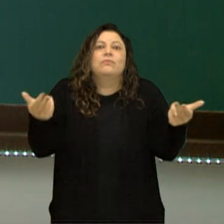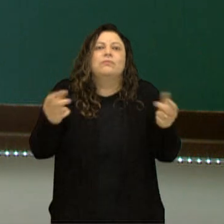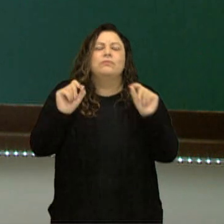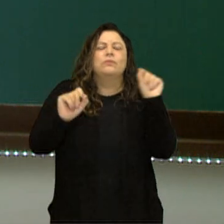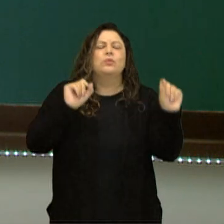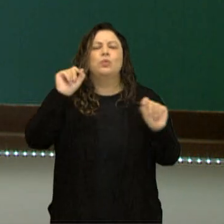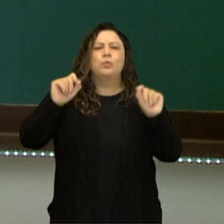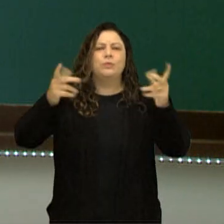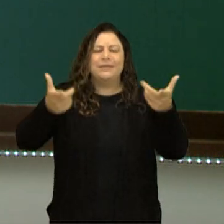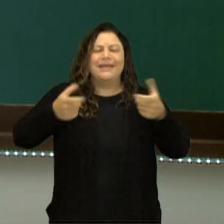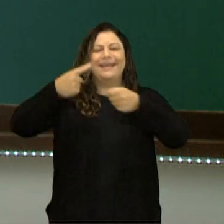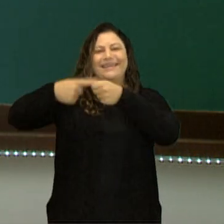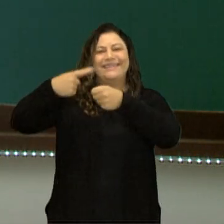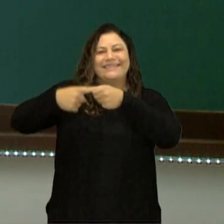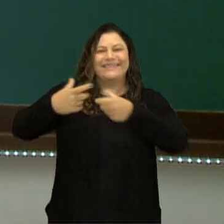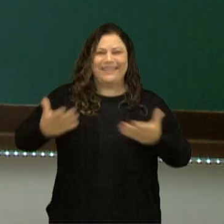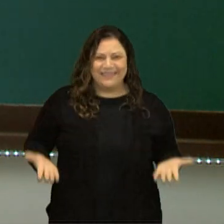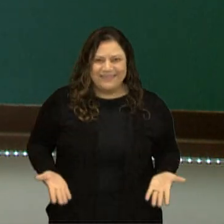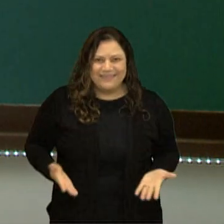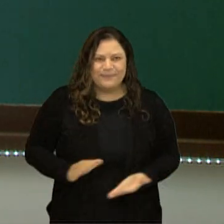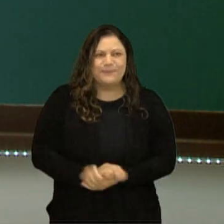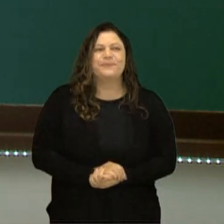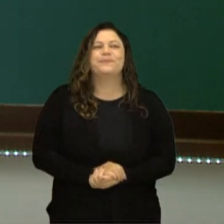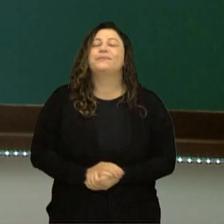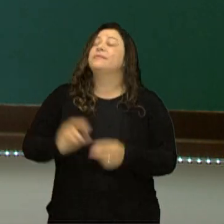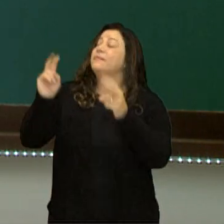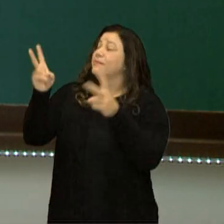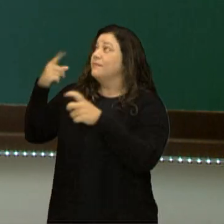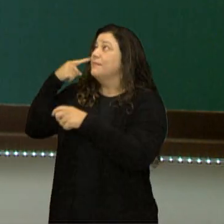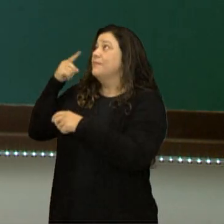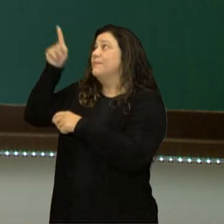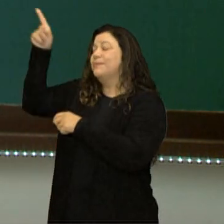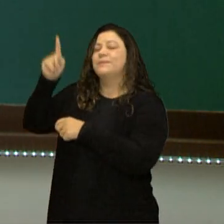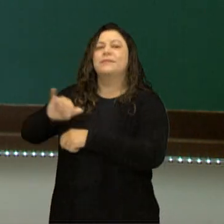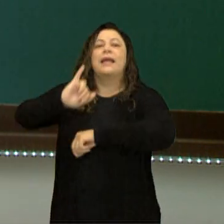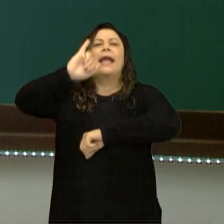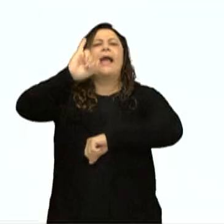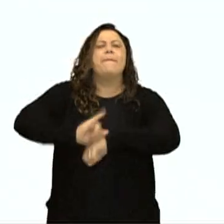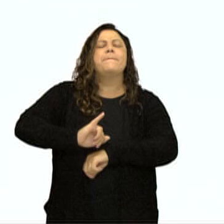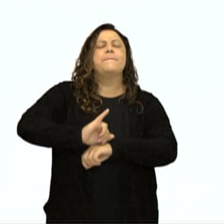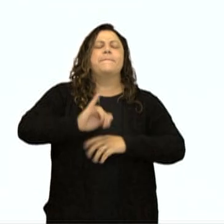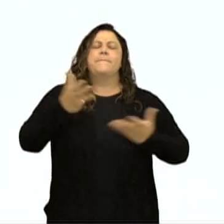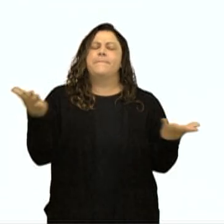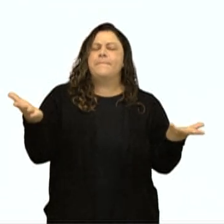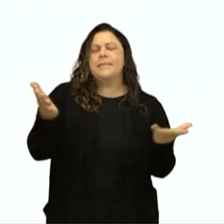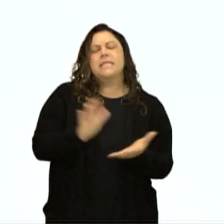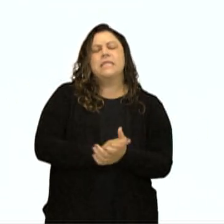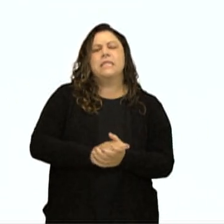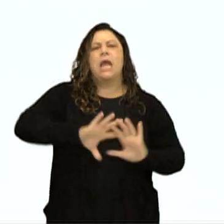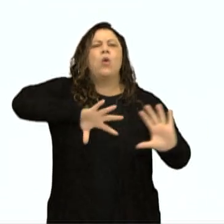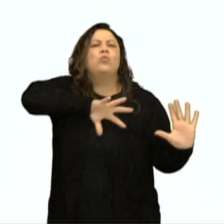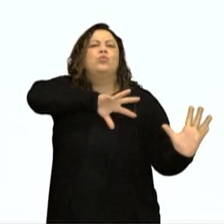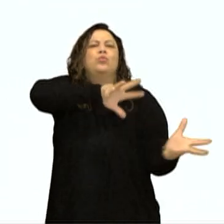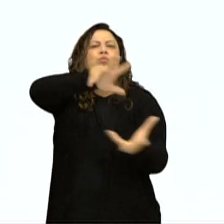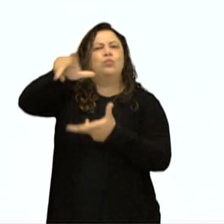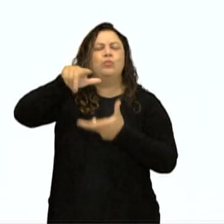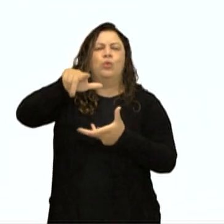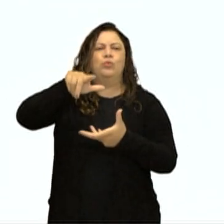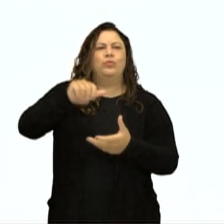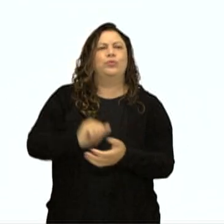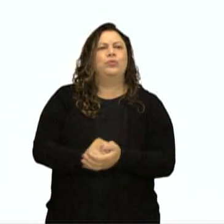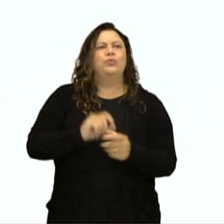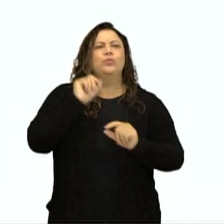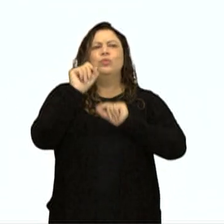Vamos ver, então, uma cidade que a gente pode considerar como a capital do mundo. New York is always a good